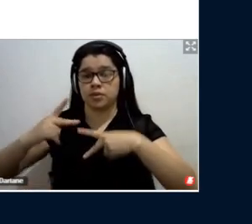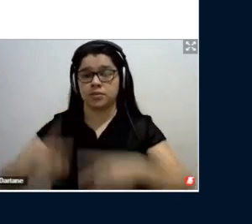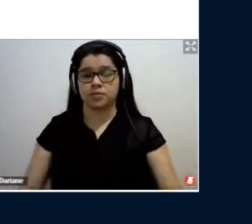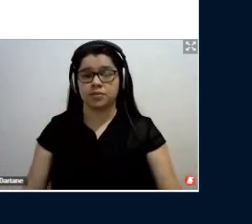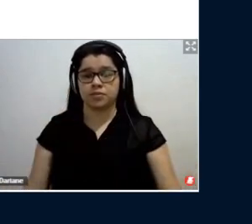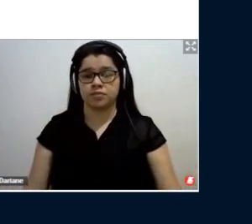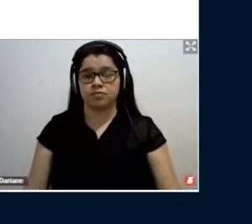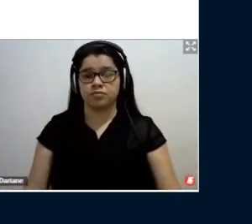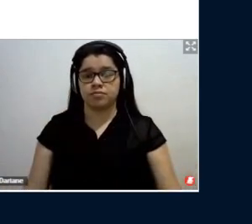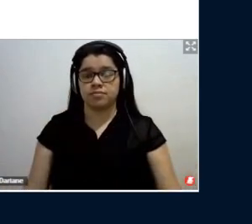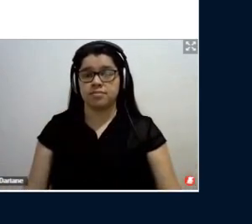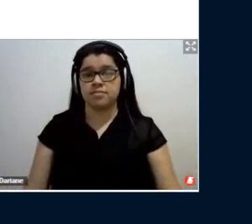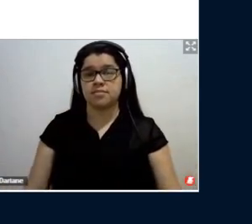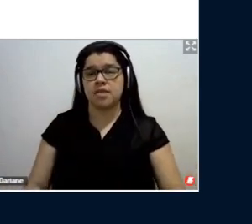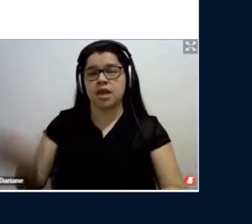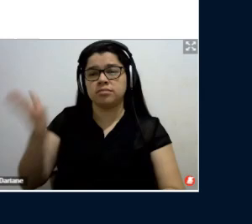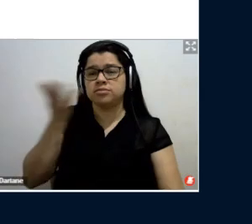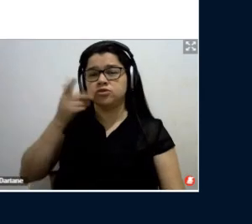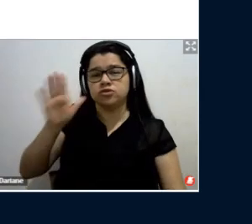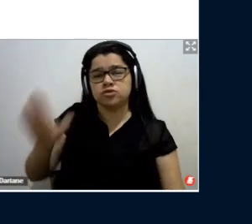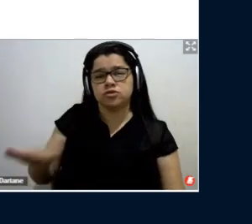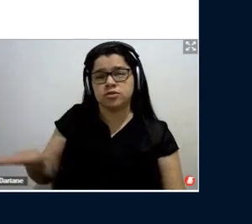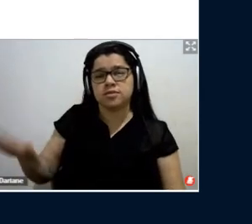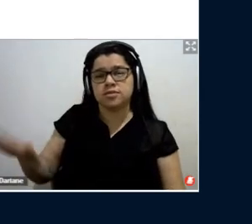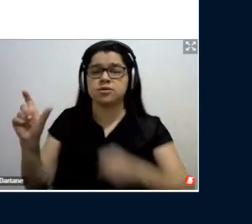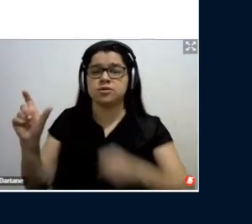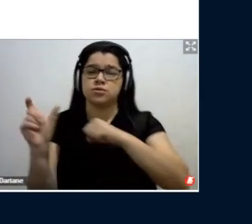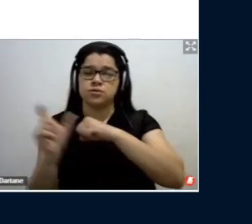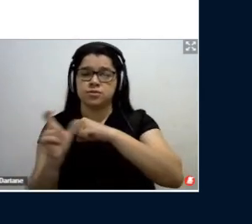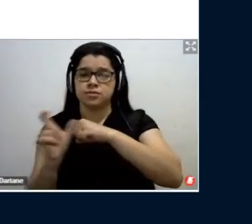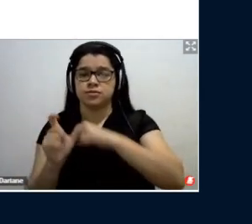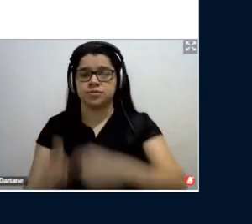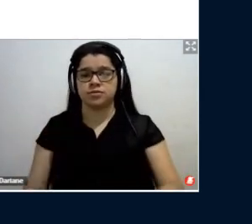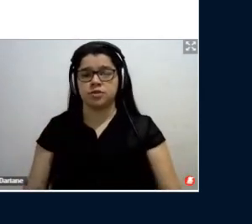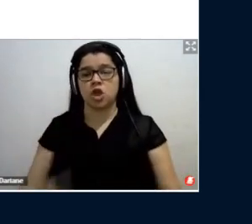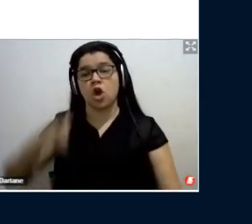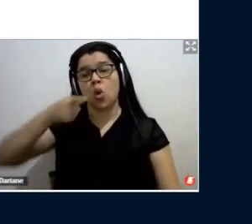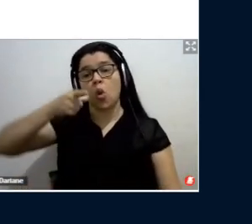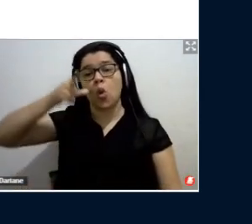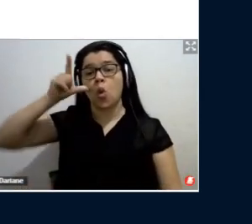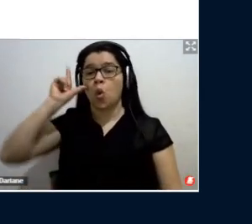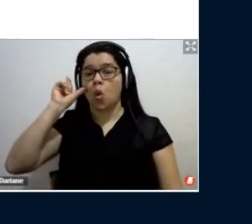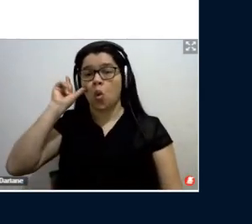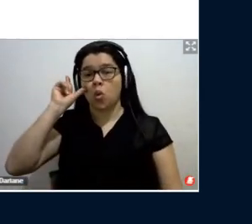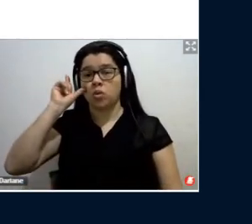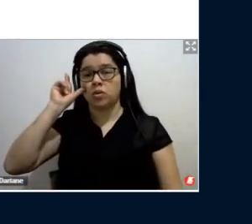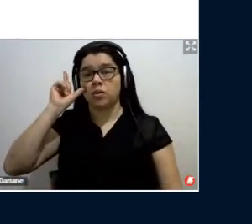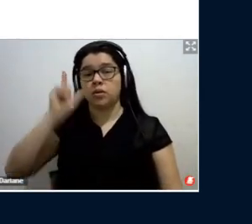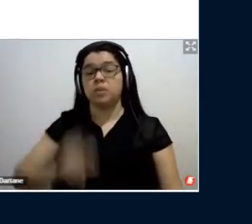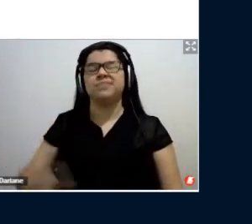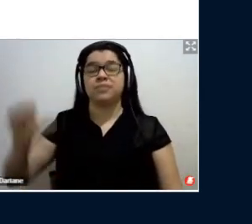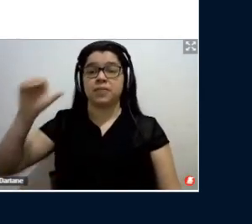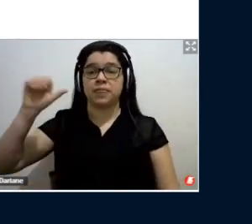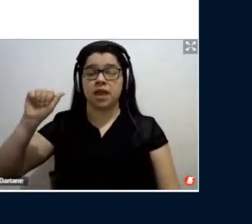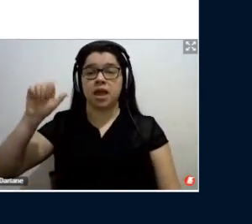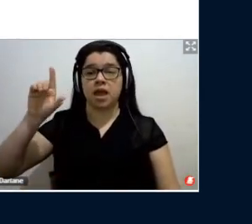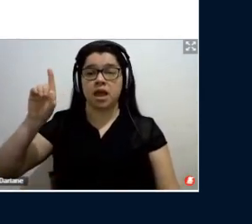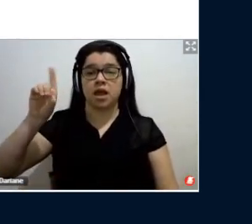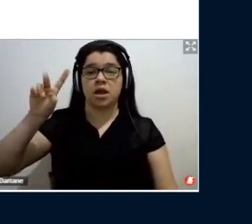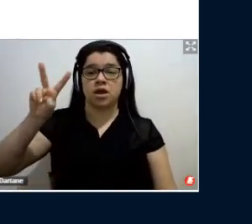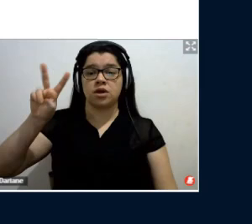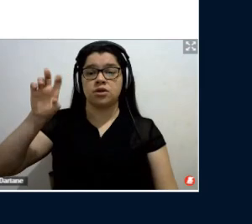Infância, substantivo. Ontem, advérbio. Ok, fiz análise